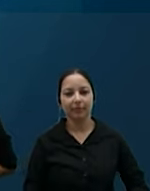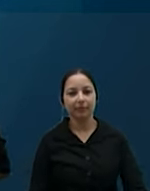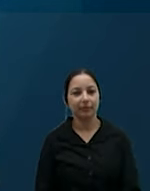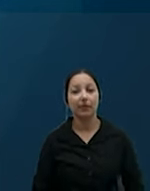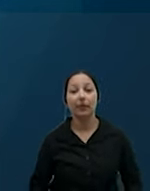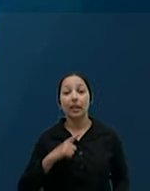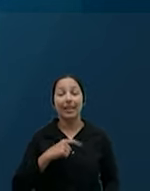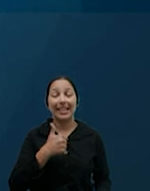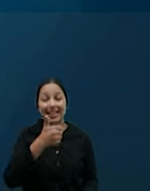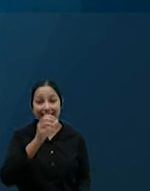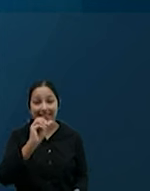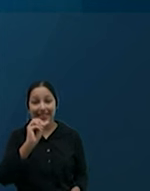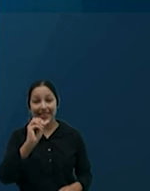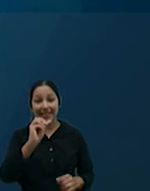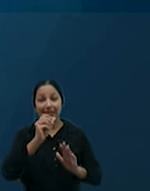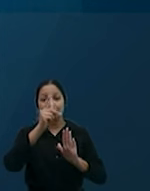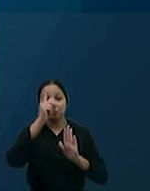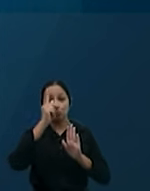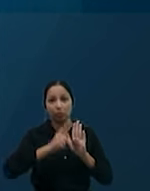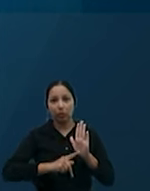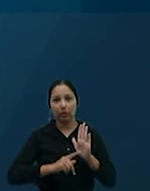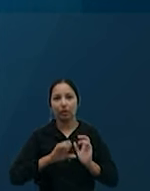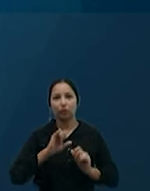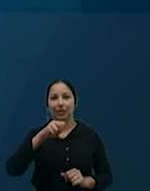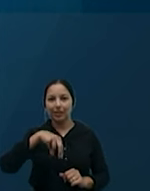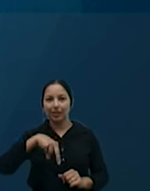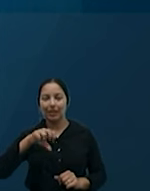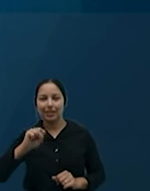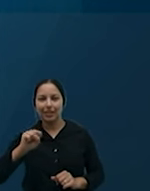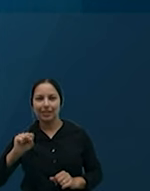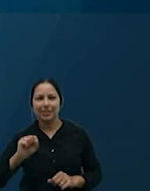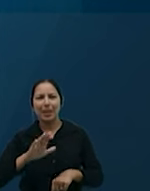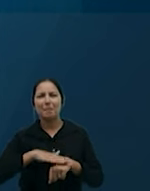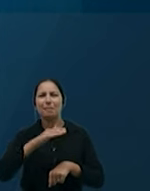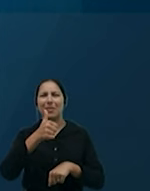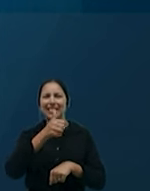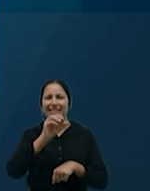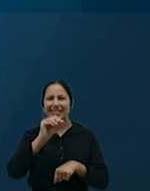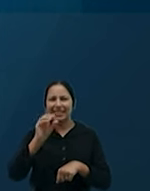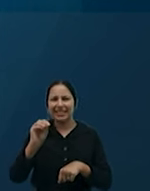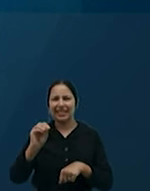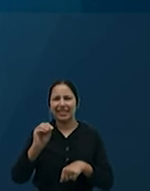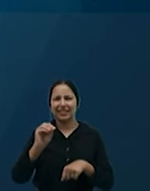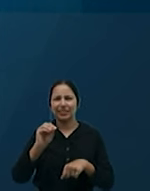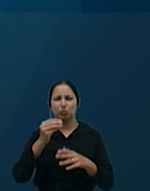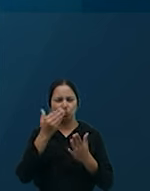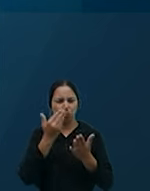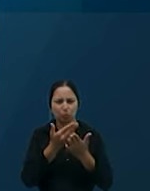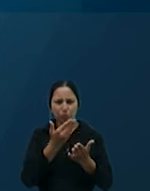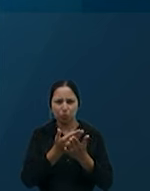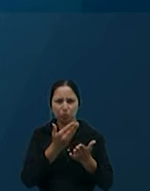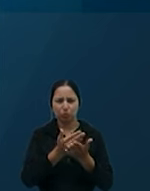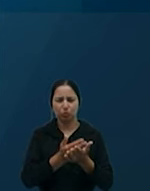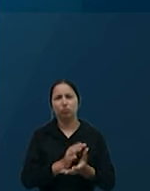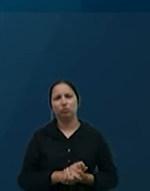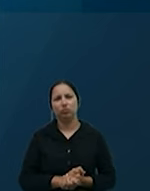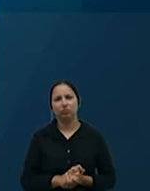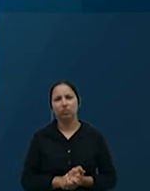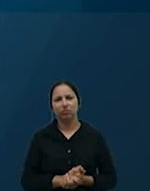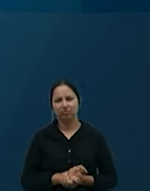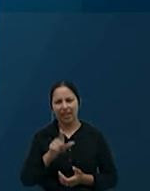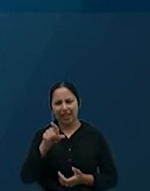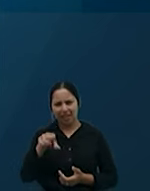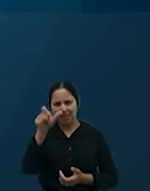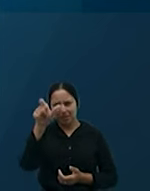mais de 600 artigos. Será que o segurado sabe disso tudo? Ainda assim, excelências, ainda que ele leia